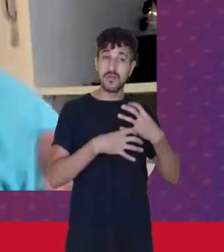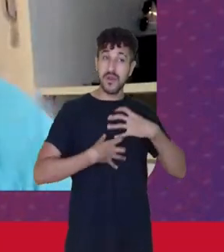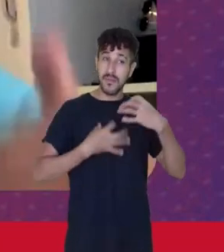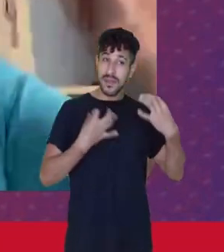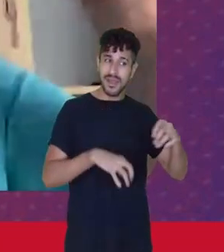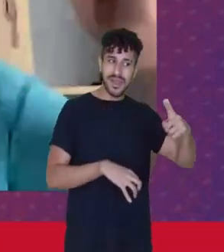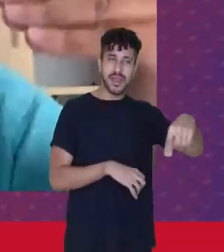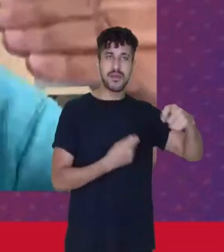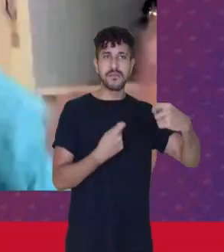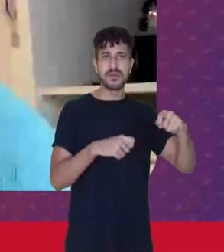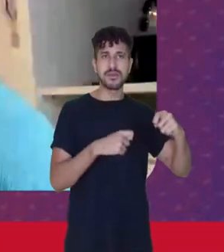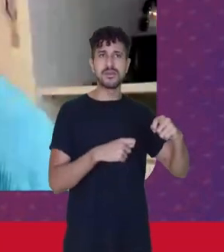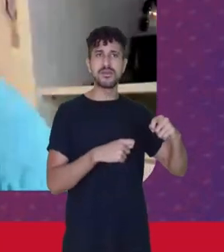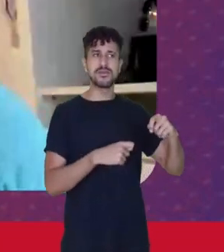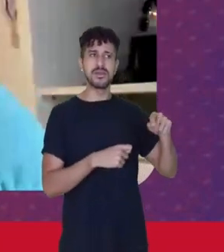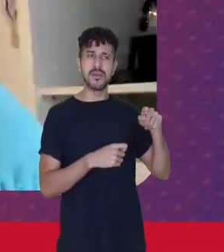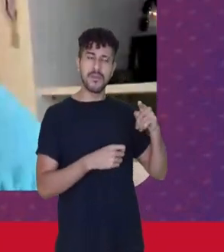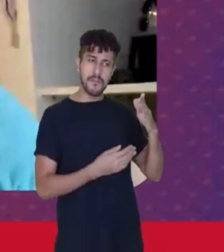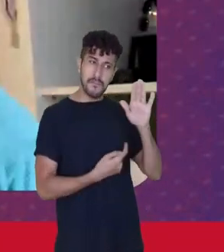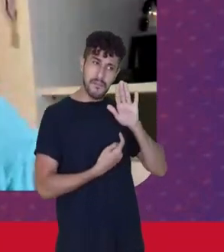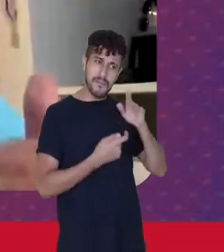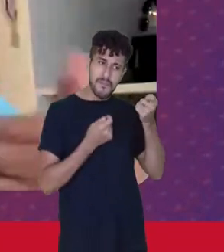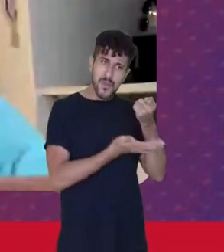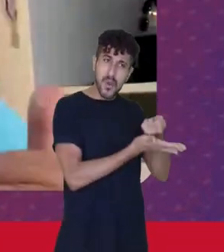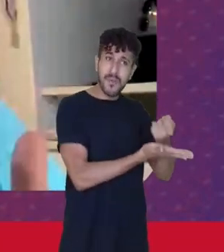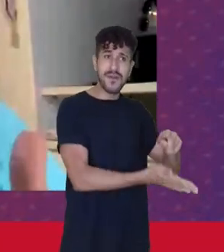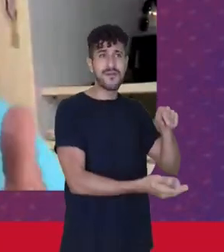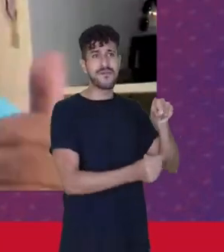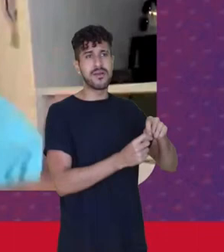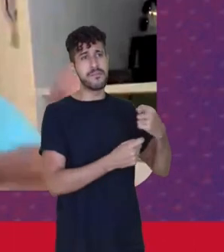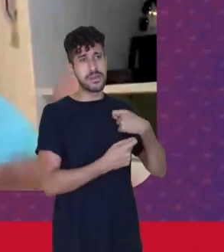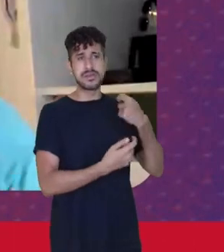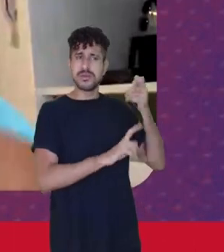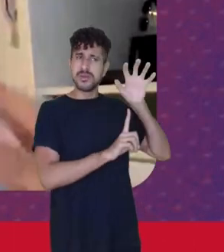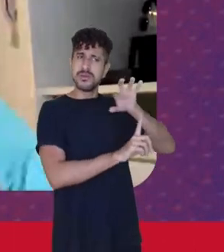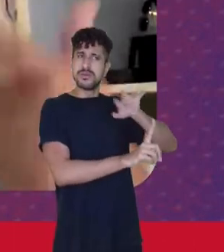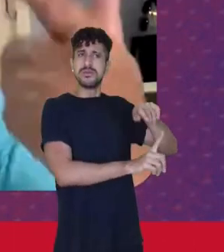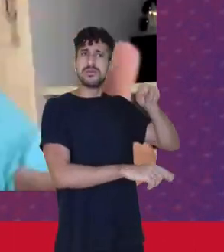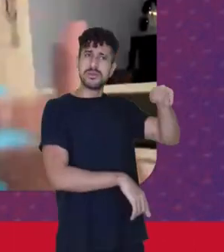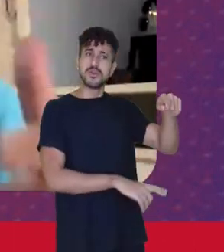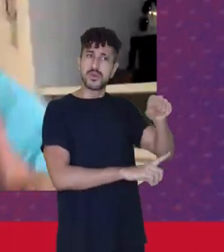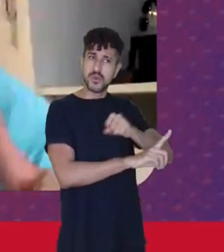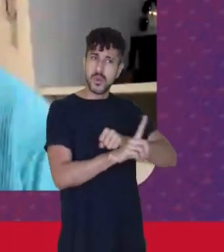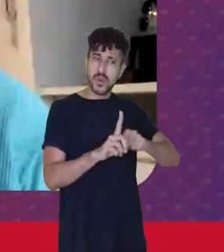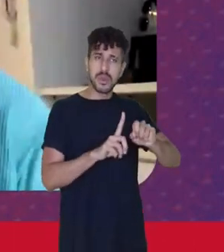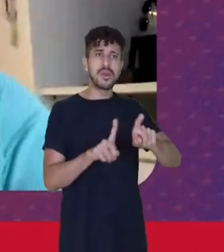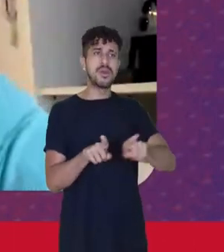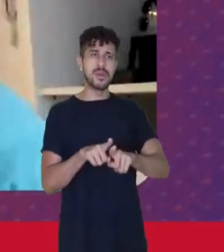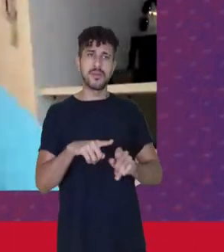adequadamente, elas têm que ser constrangidas a fazê-lo. Ou seja, tem que ter uma pressão, obviamente,